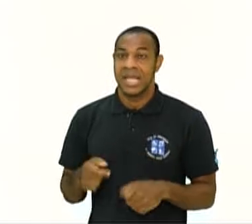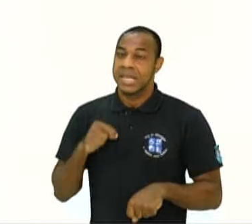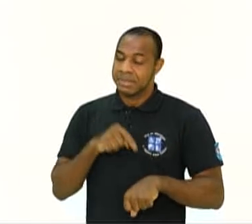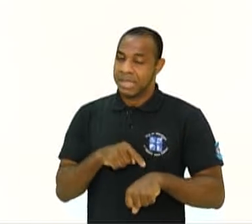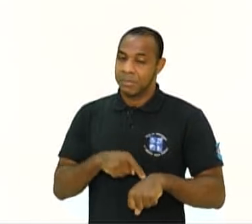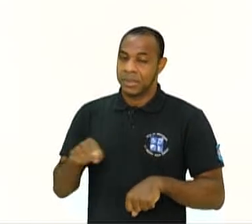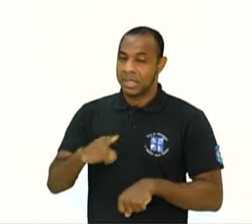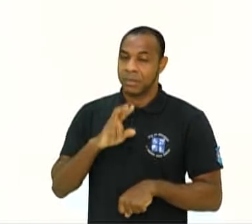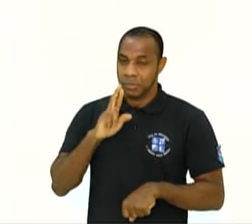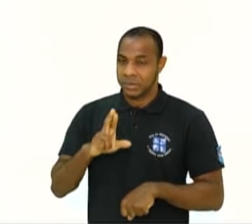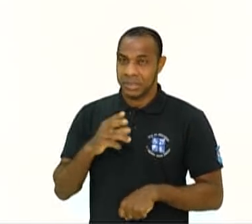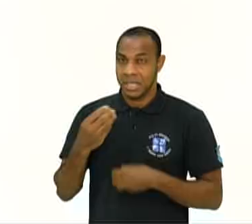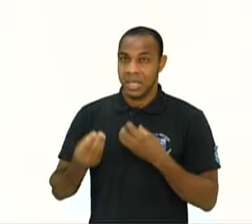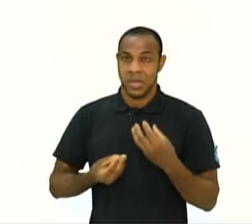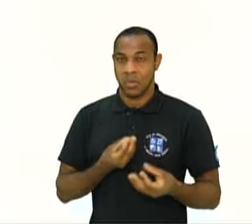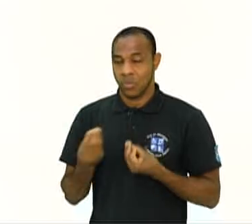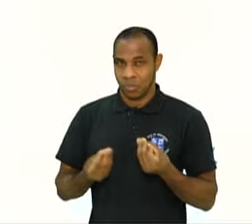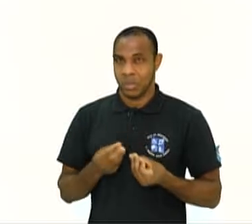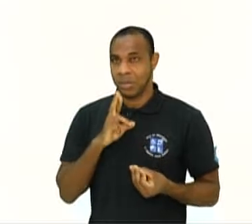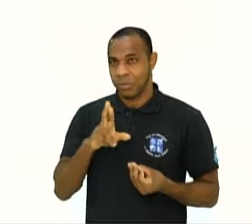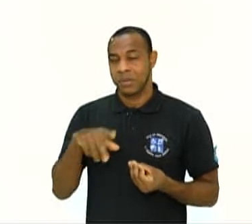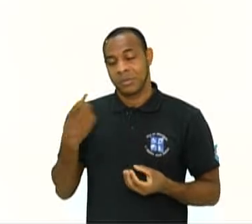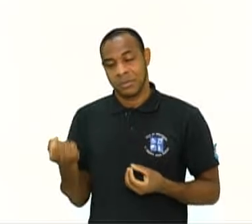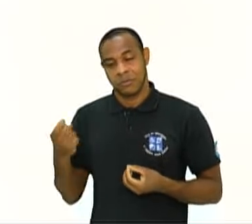aí, vocês vão responder no caderno de vocês.